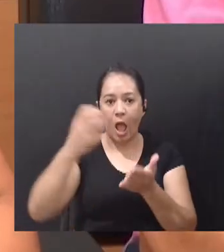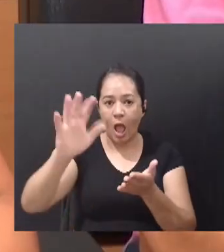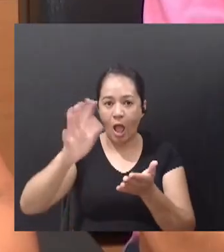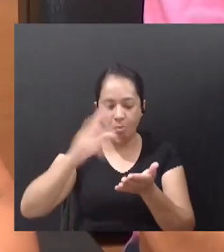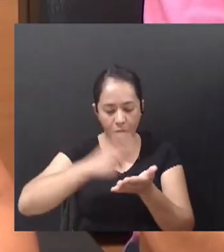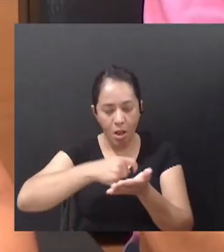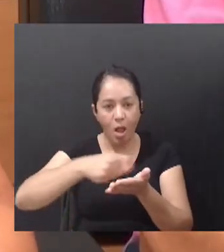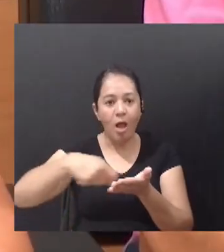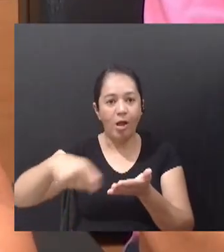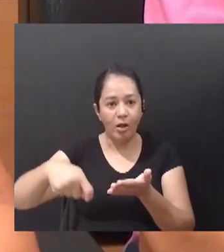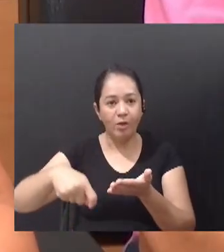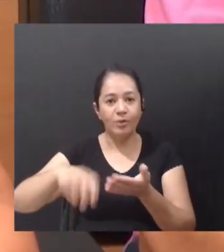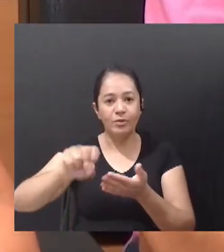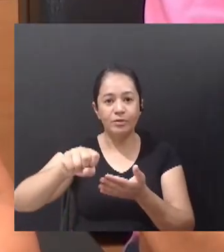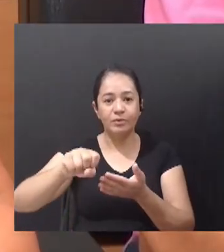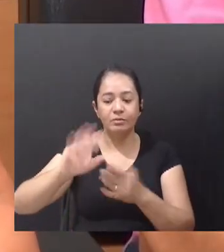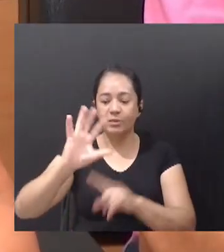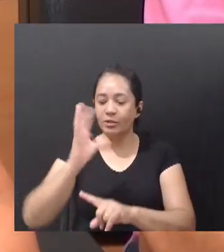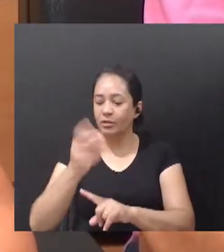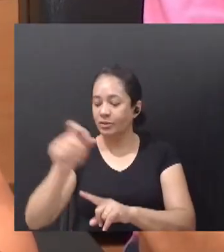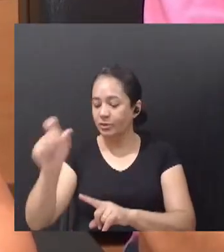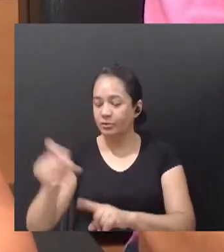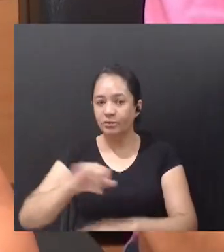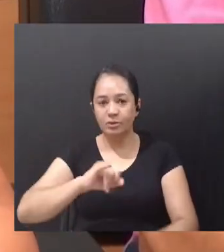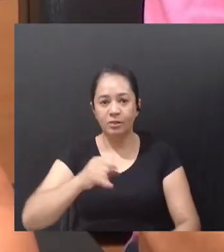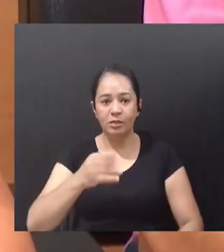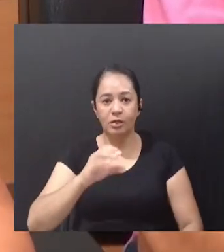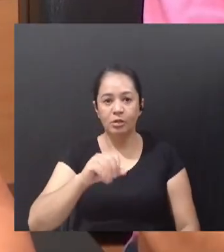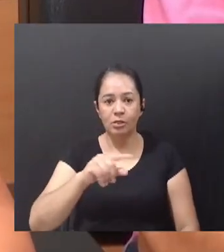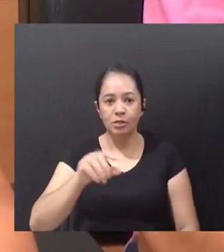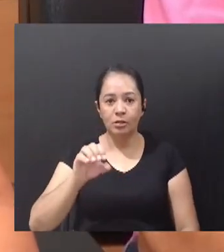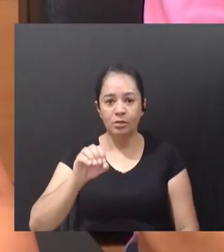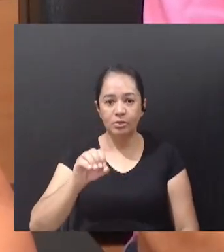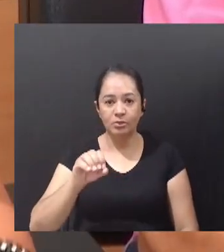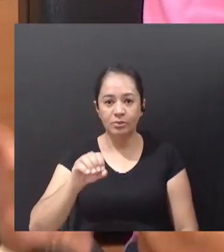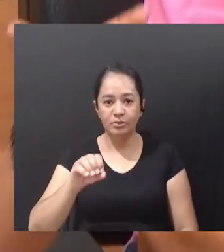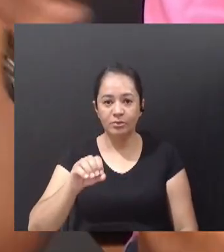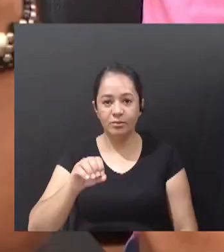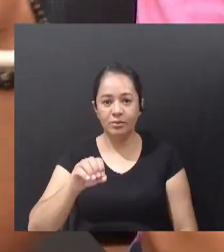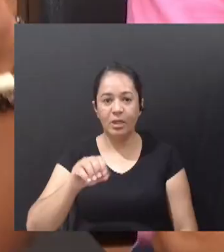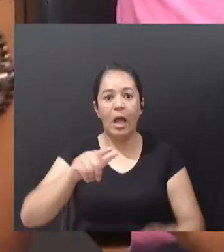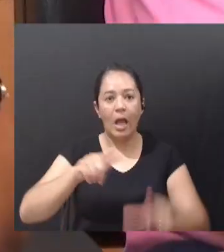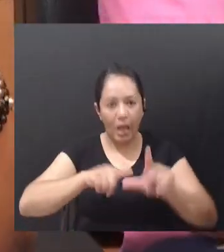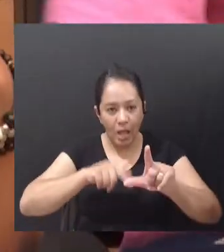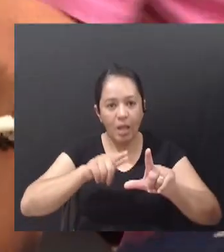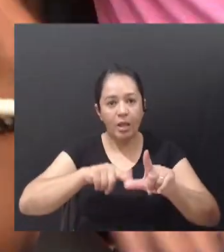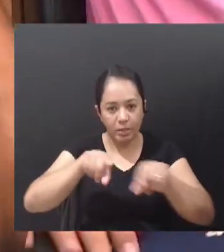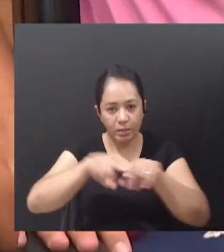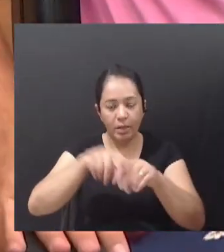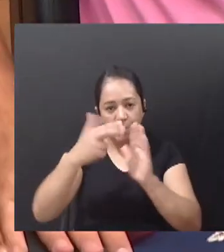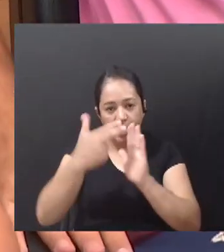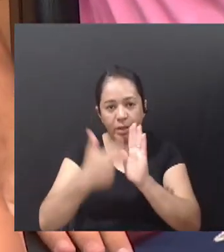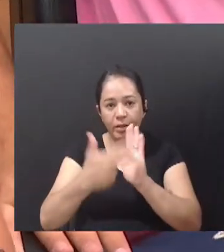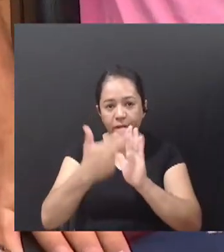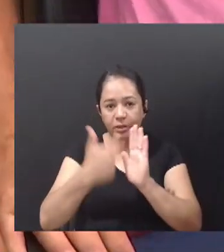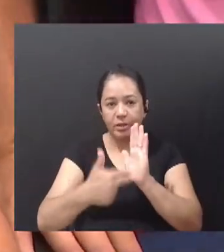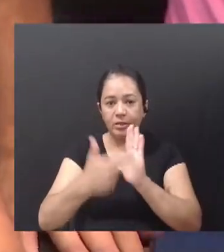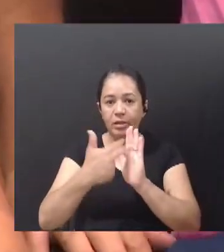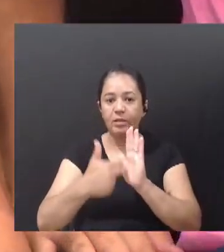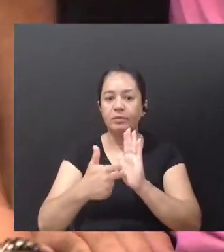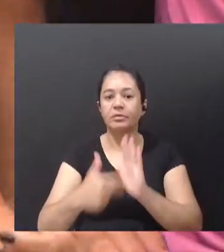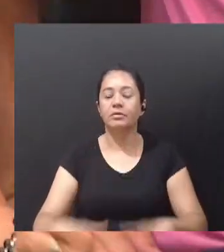pelo artista João da Silva. Inclusive, as letras do HQ, ela é desenhada também e